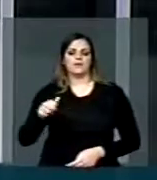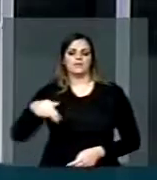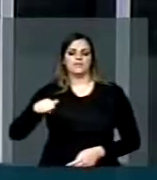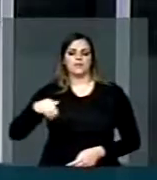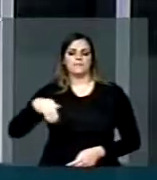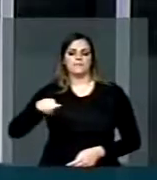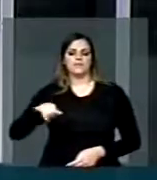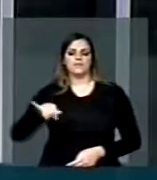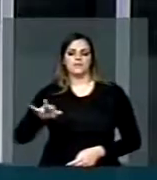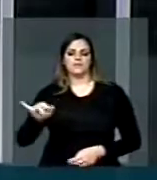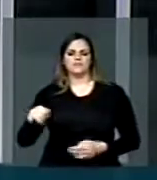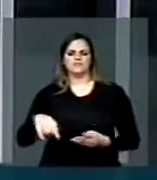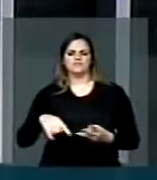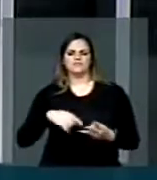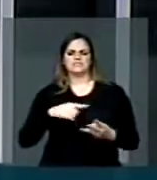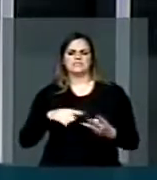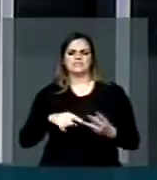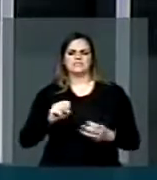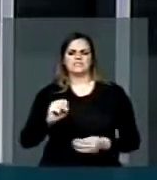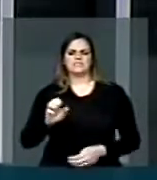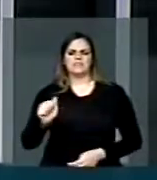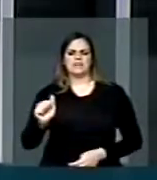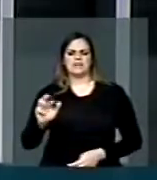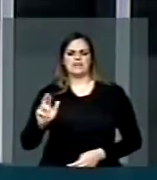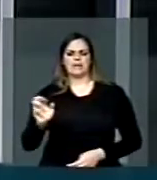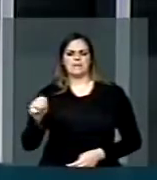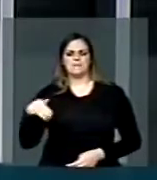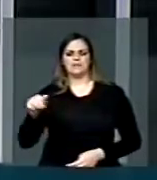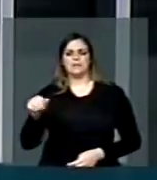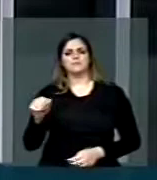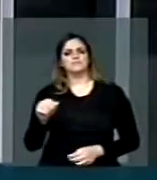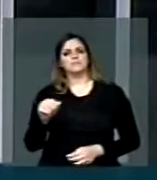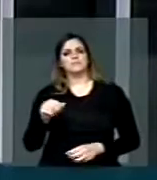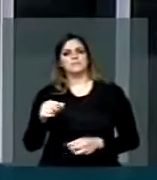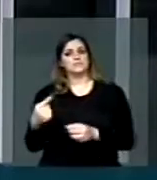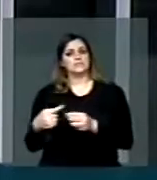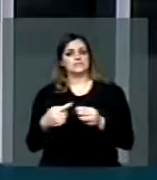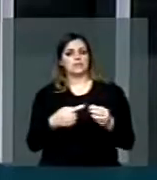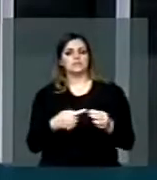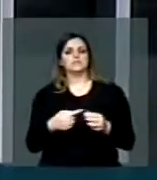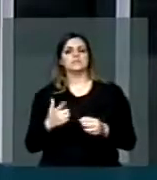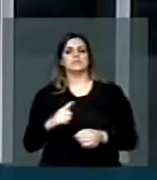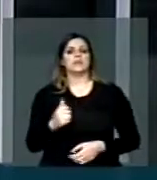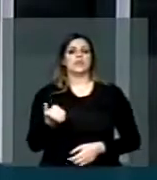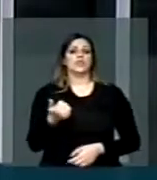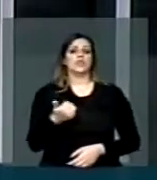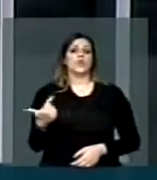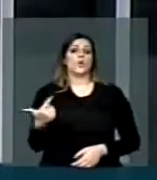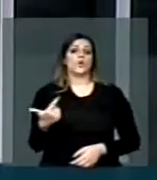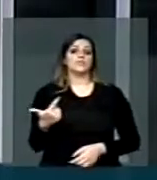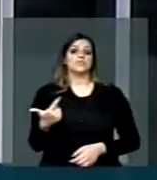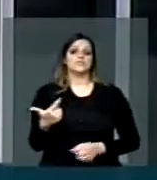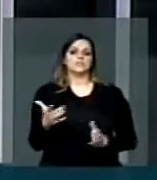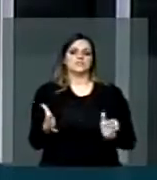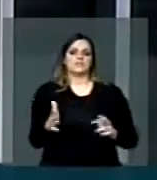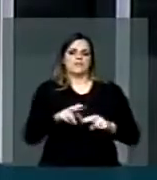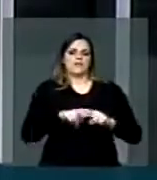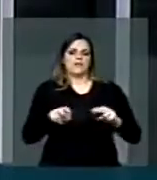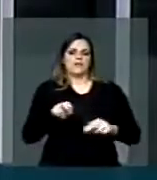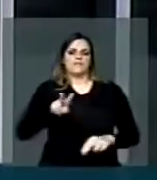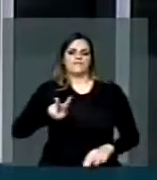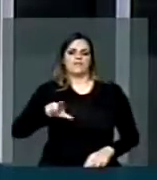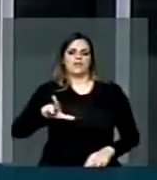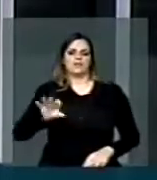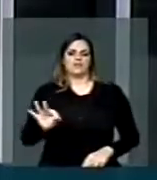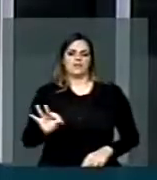e Ceará-Mirim. Esse projeto vai estar associado a ele 12 VLTs e 2